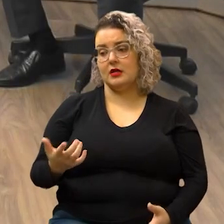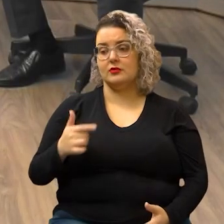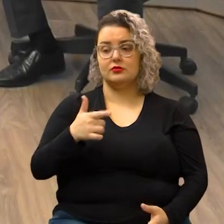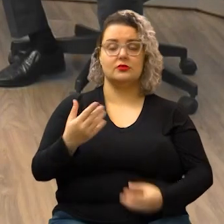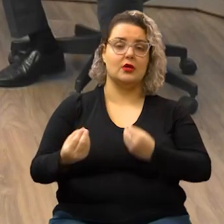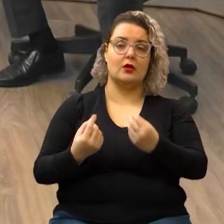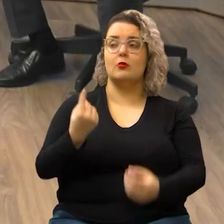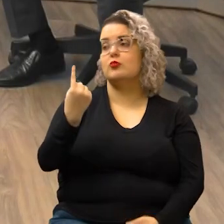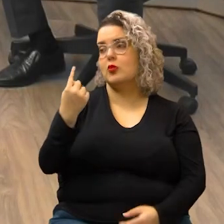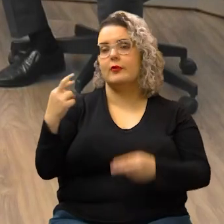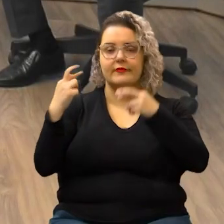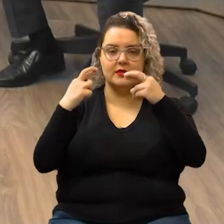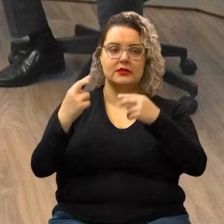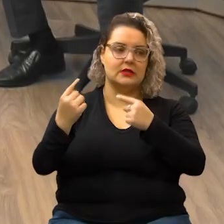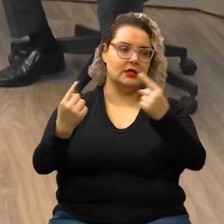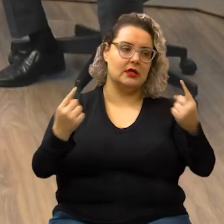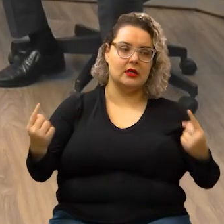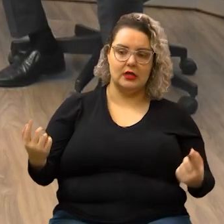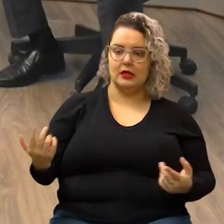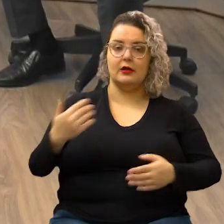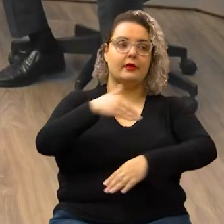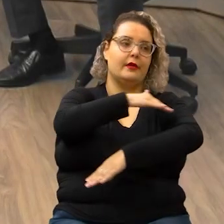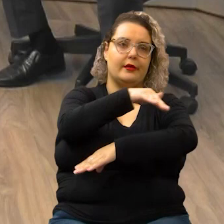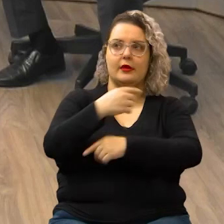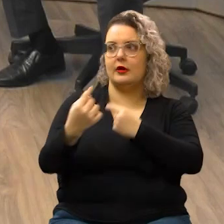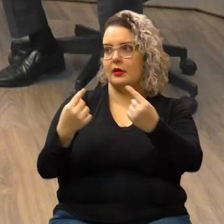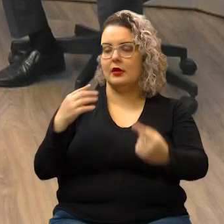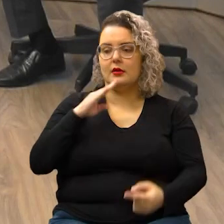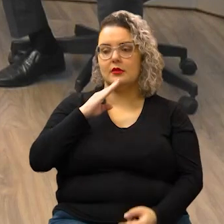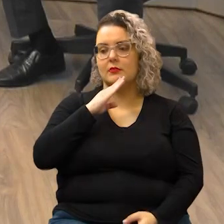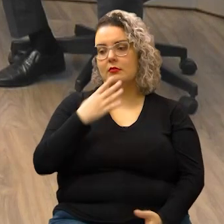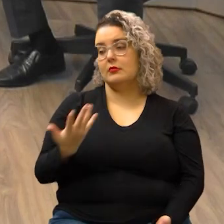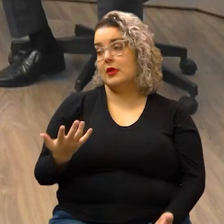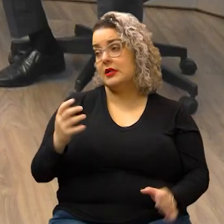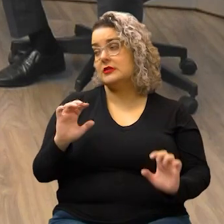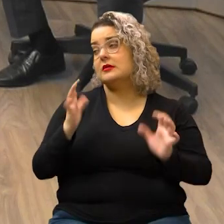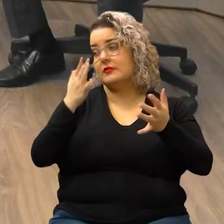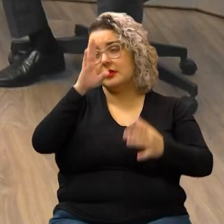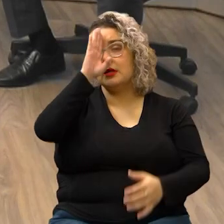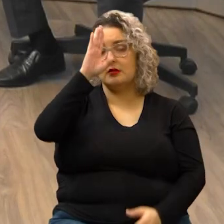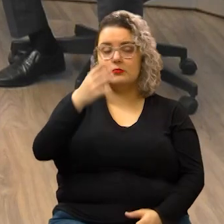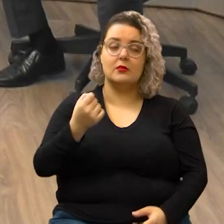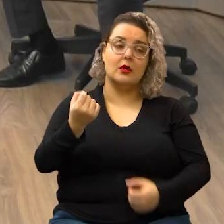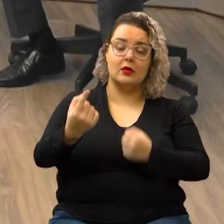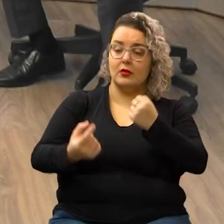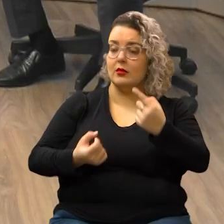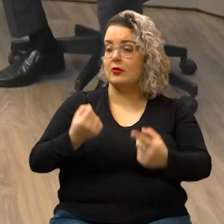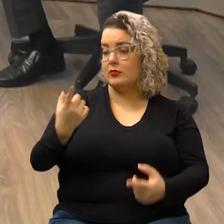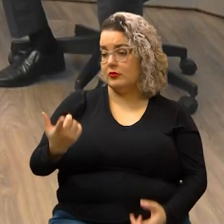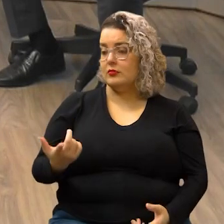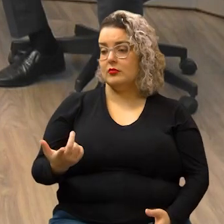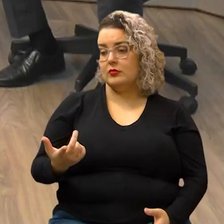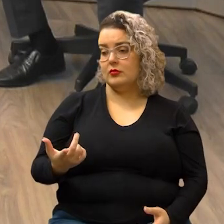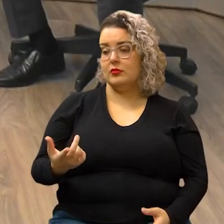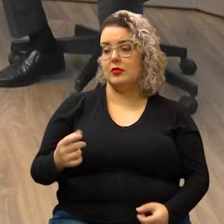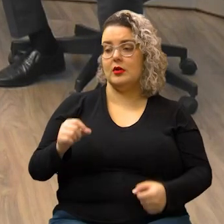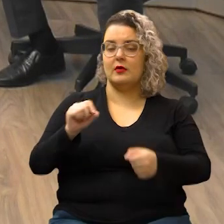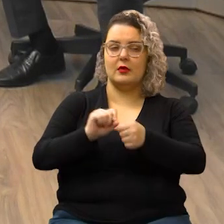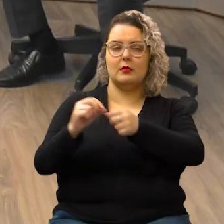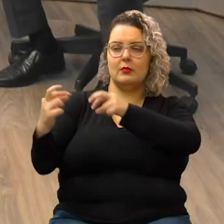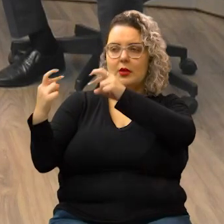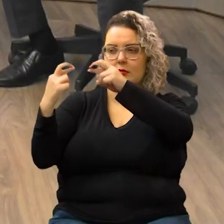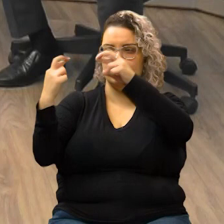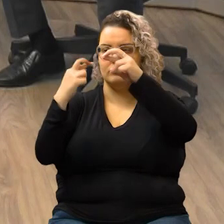ter um fiscal em cada esquina, em Sim. cada bar, né? Mas em eventos, principalmente, ou algumas fazer uma